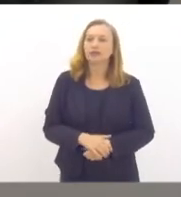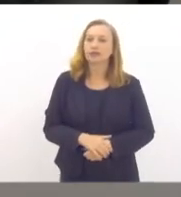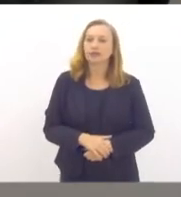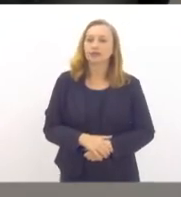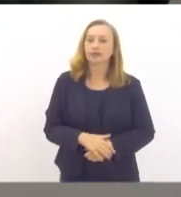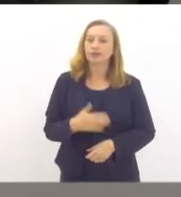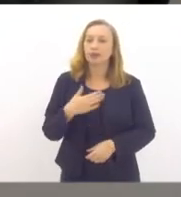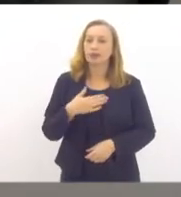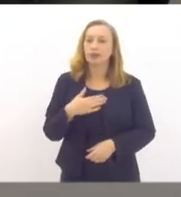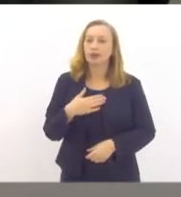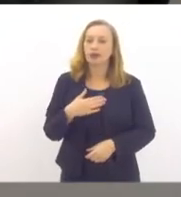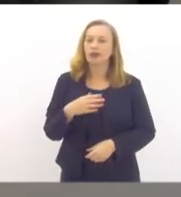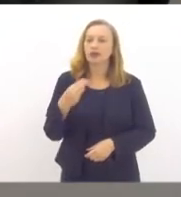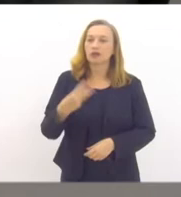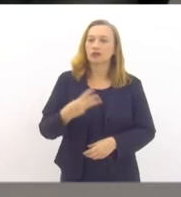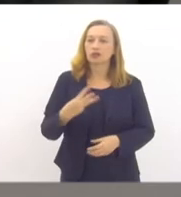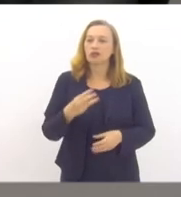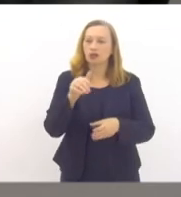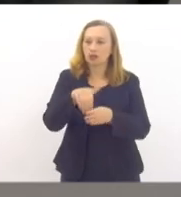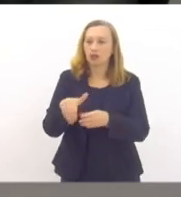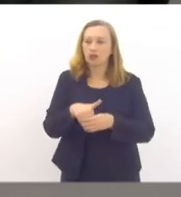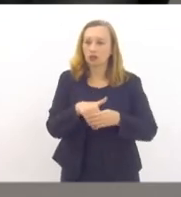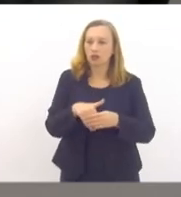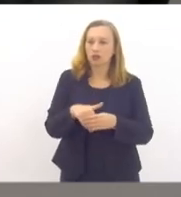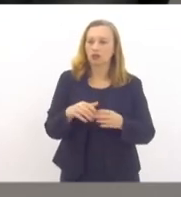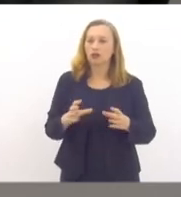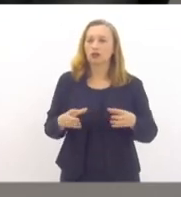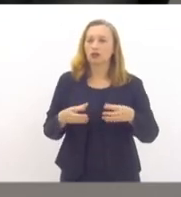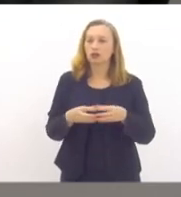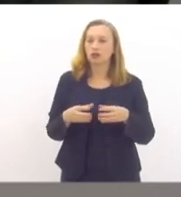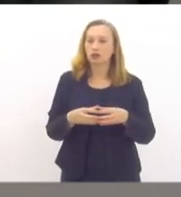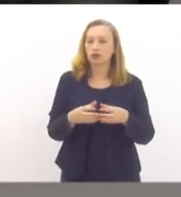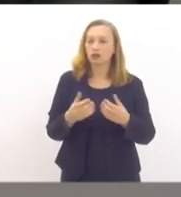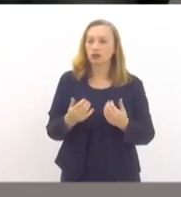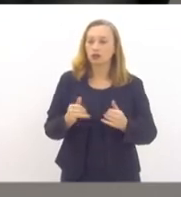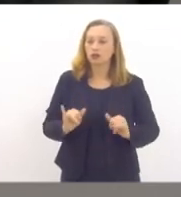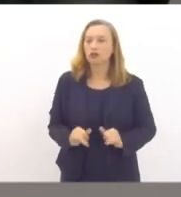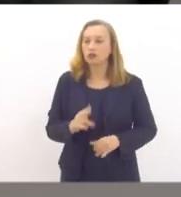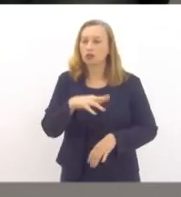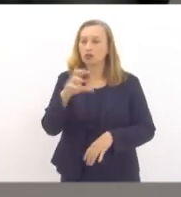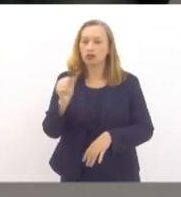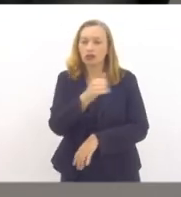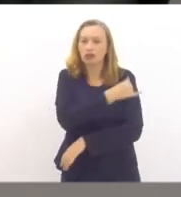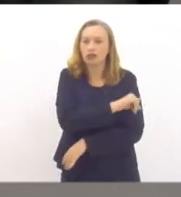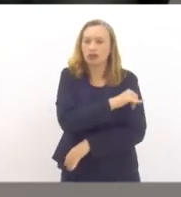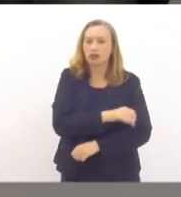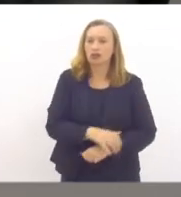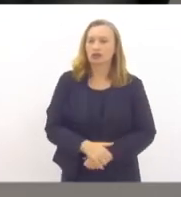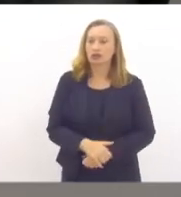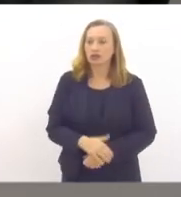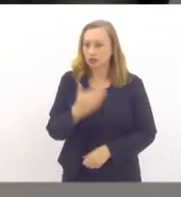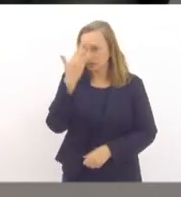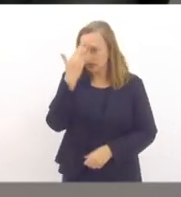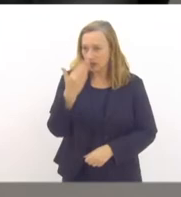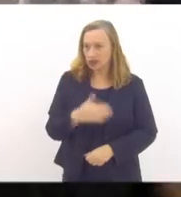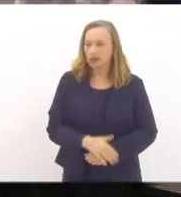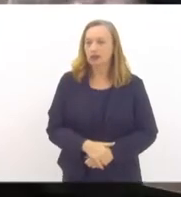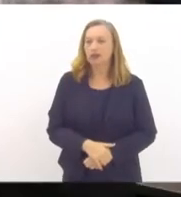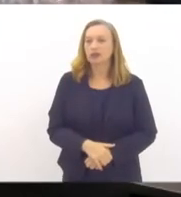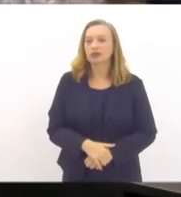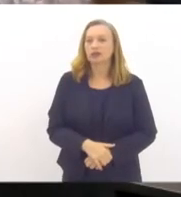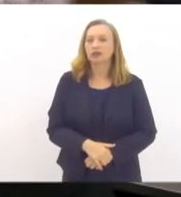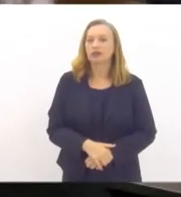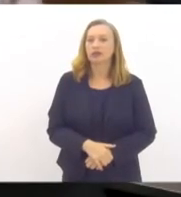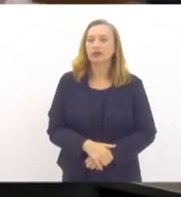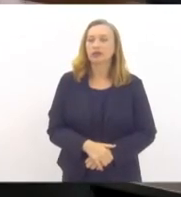o voto, é o terceiro voto, é o voto do Grupo Tortura Nunca Mais do Rio de Janeiro para a Caroline. Obrigada.